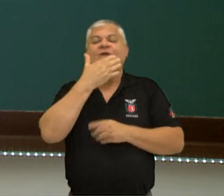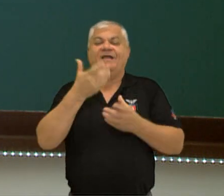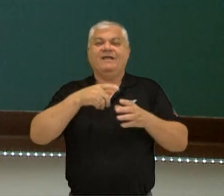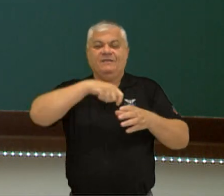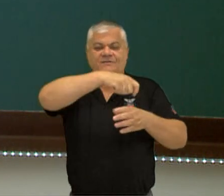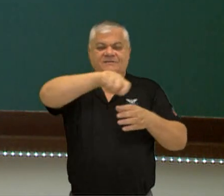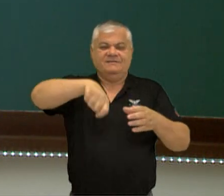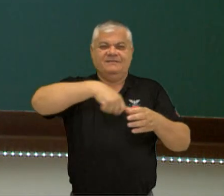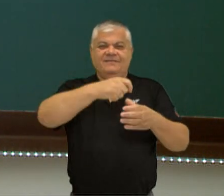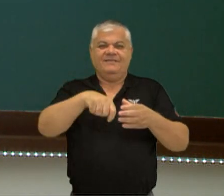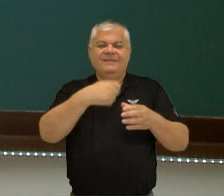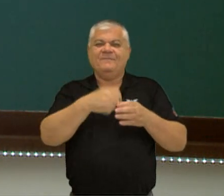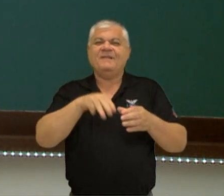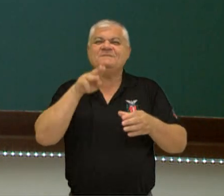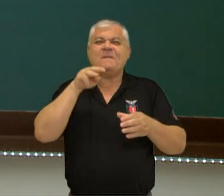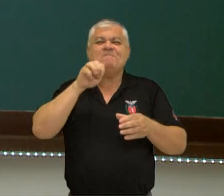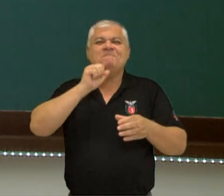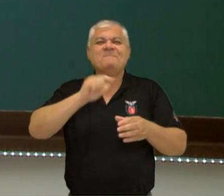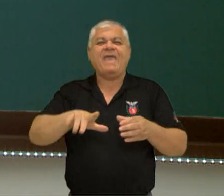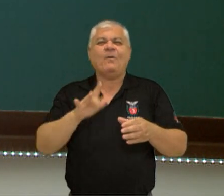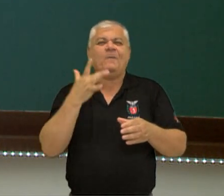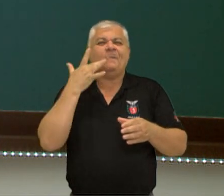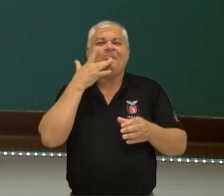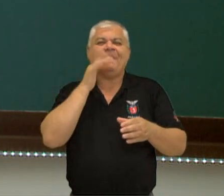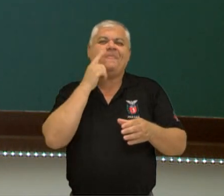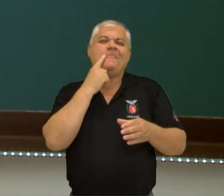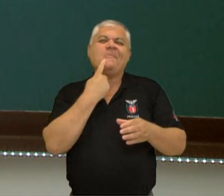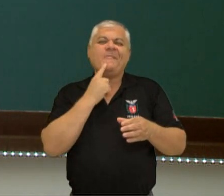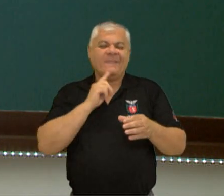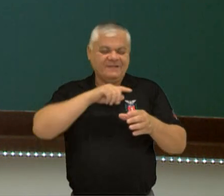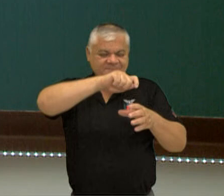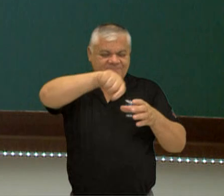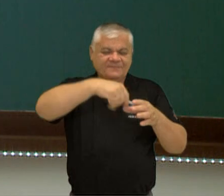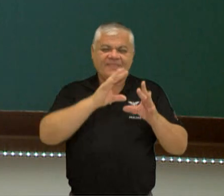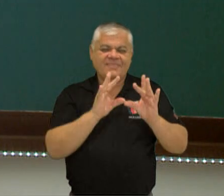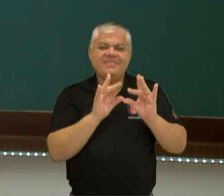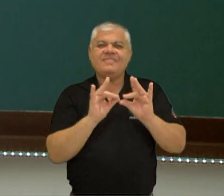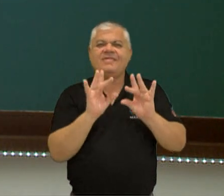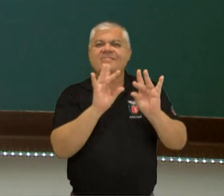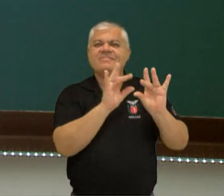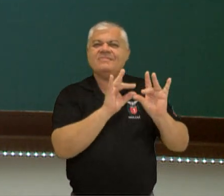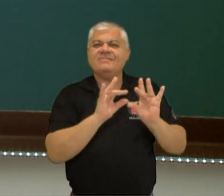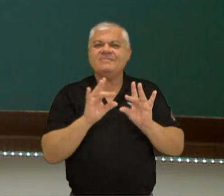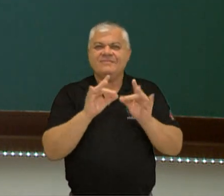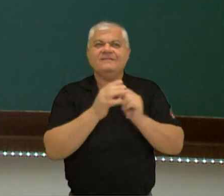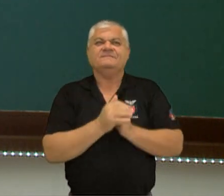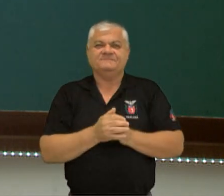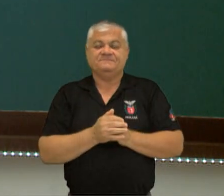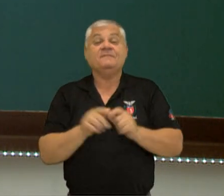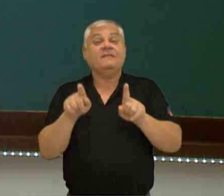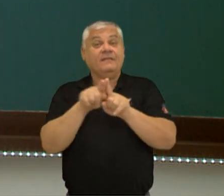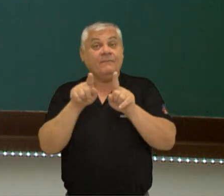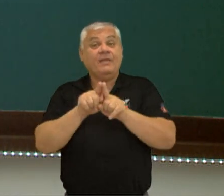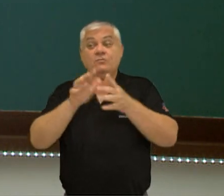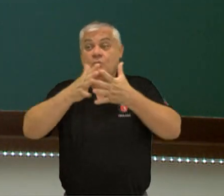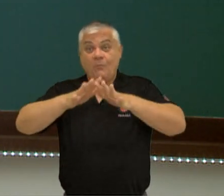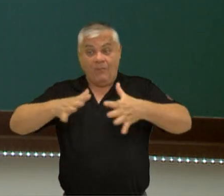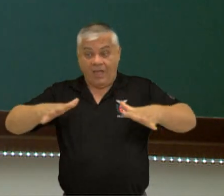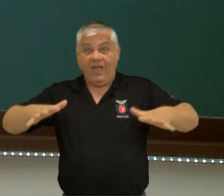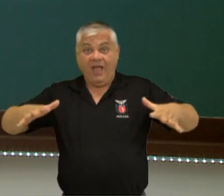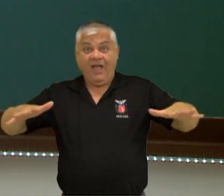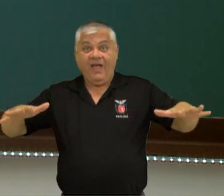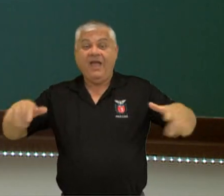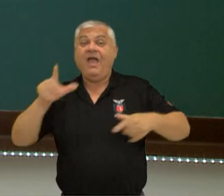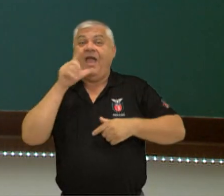nas salinas, o sol e o vento fazem evaporar a água do mar, permitindo assim a cristalização do sal comum, ou